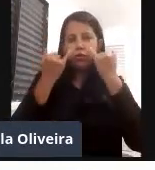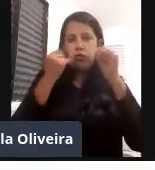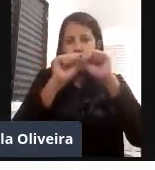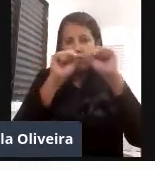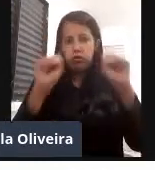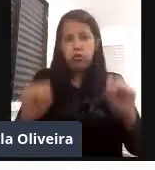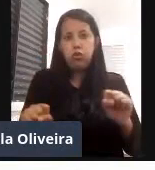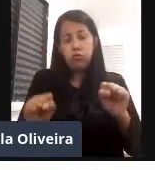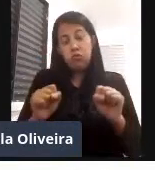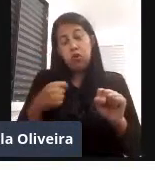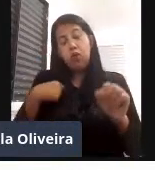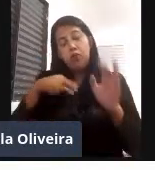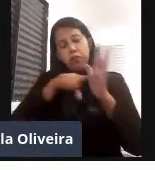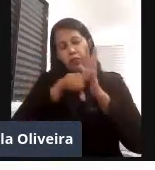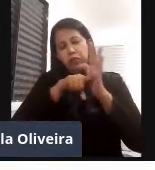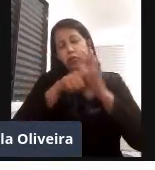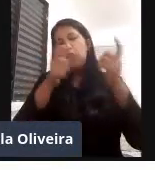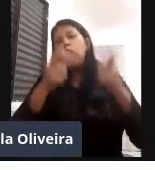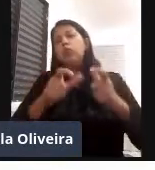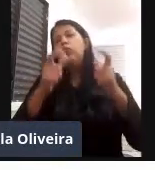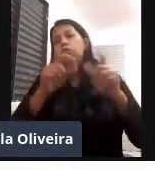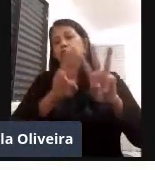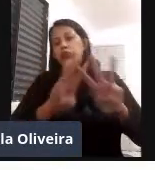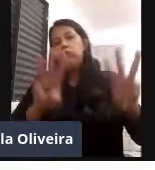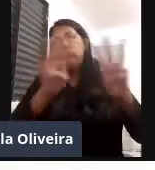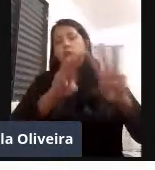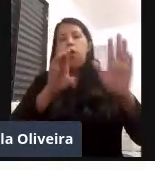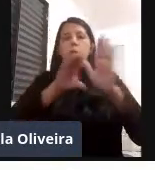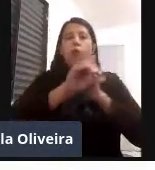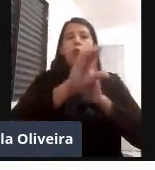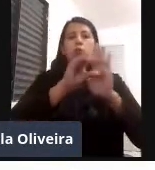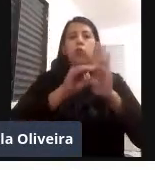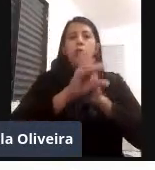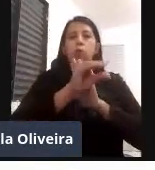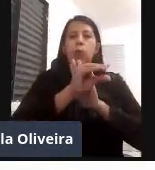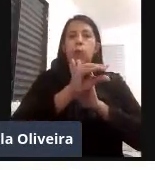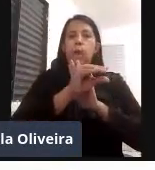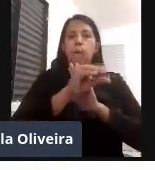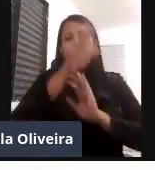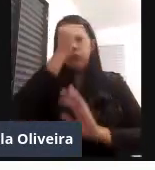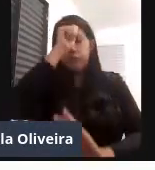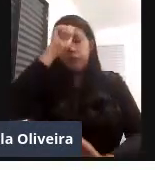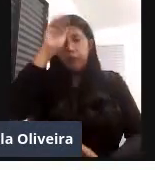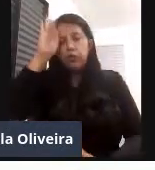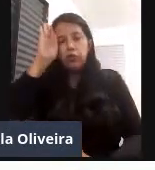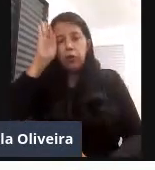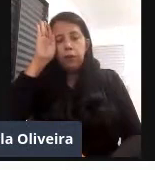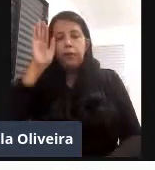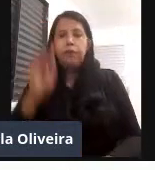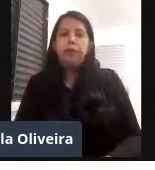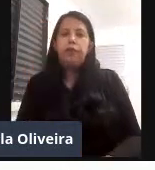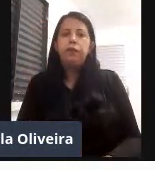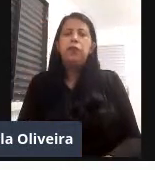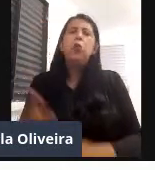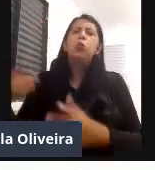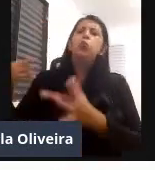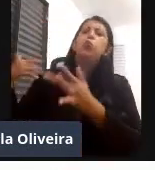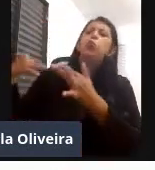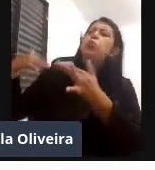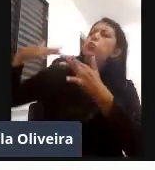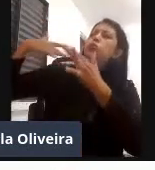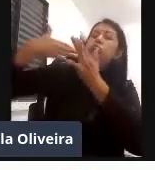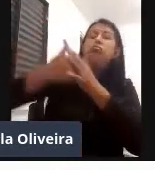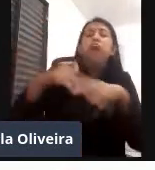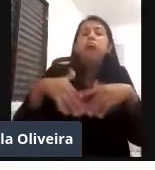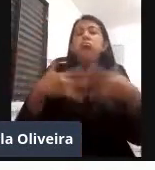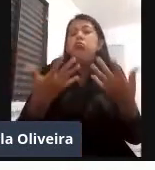eu vou pesquisar no Google Acadêmico. E o período? Eu quero de toda a história da humanidade. Eu